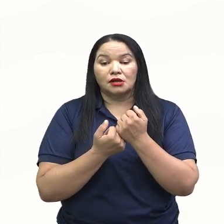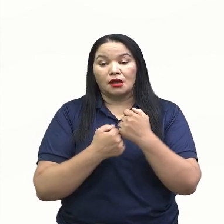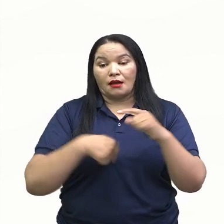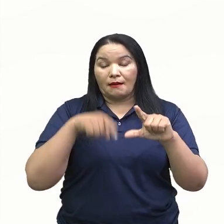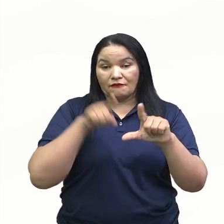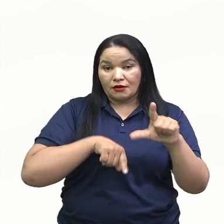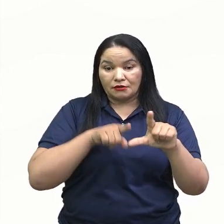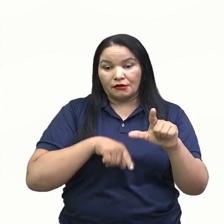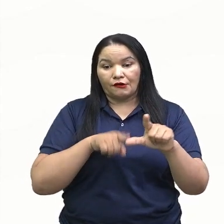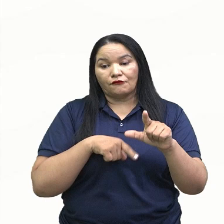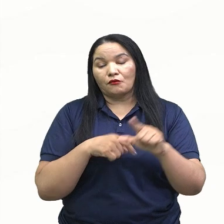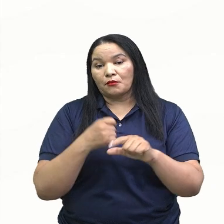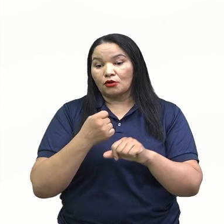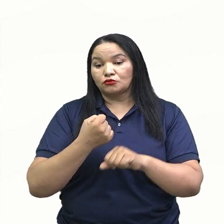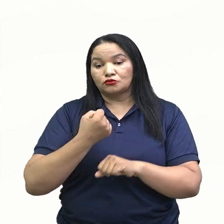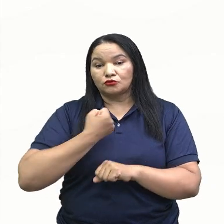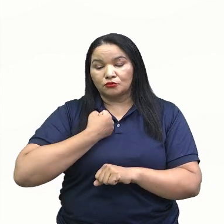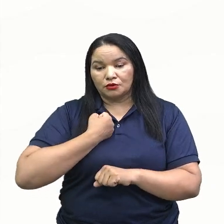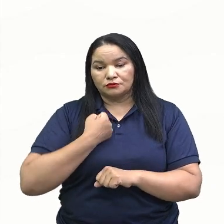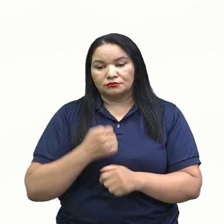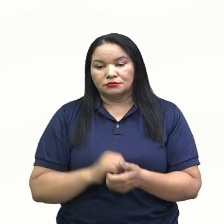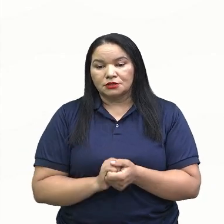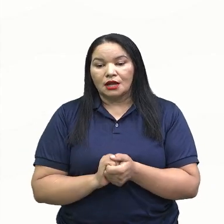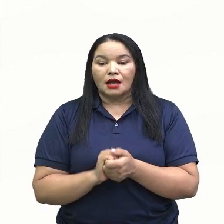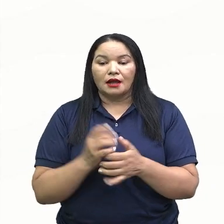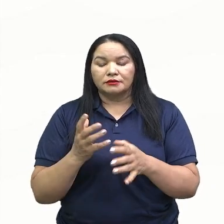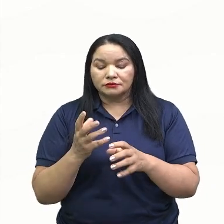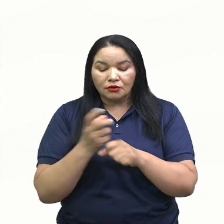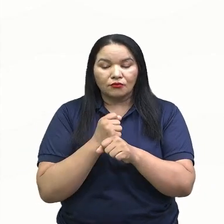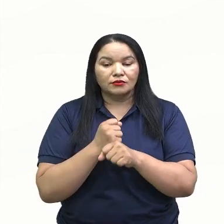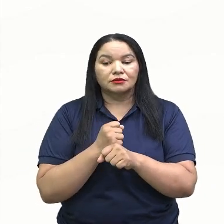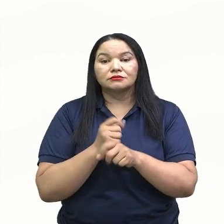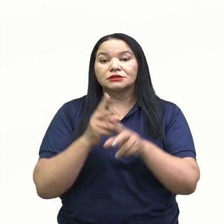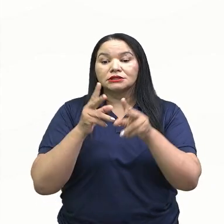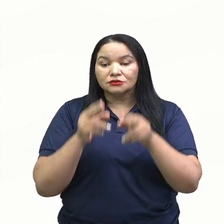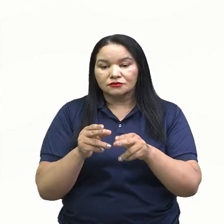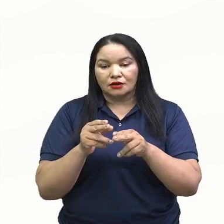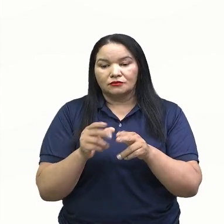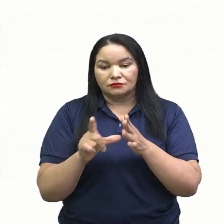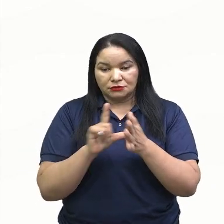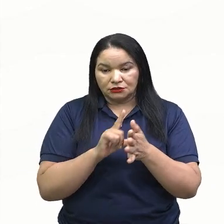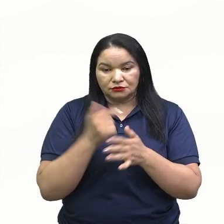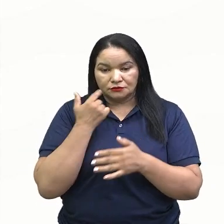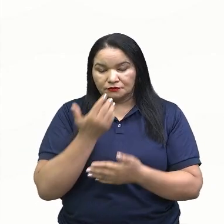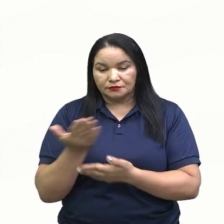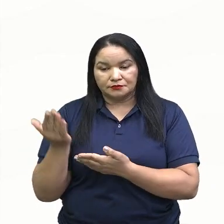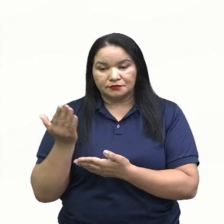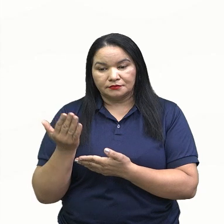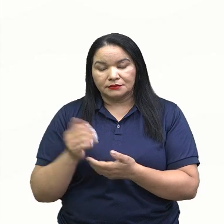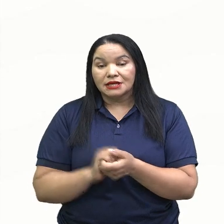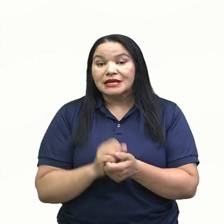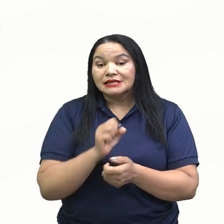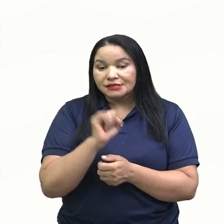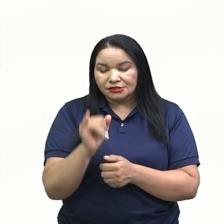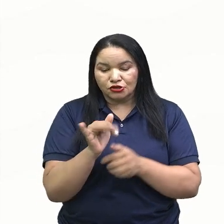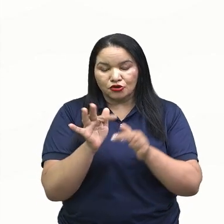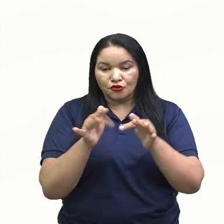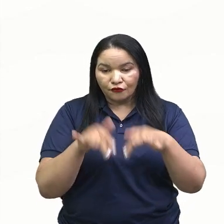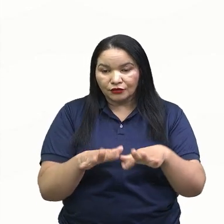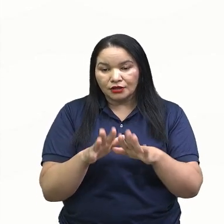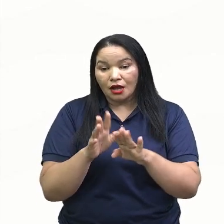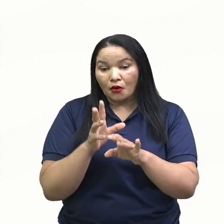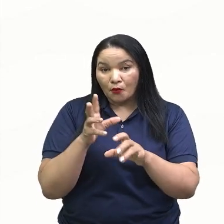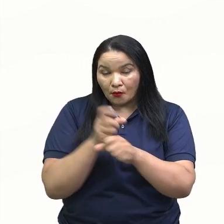tudo bem? E vem desenvolvendo os cálculos como nós fizemos aqui. Se ao final desse